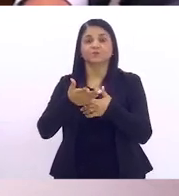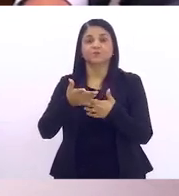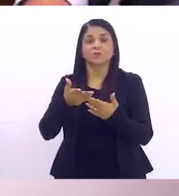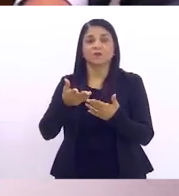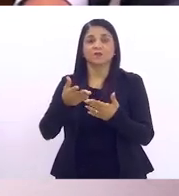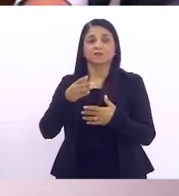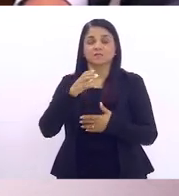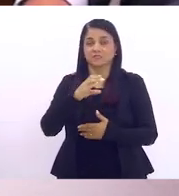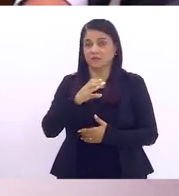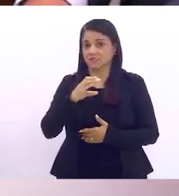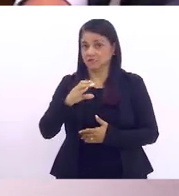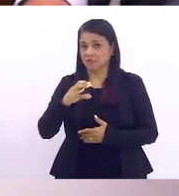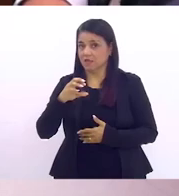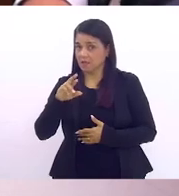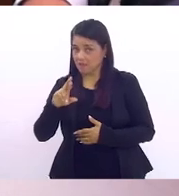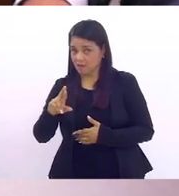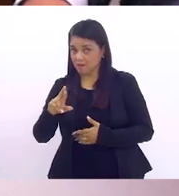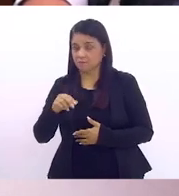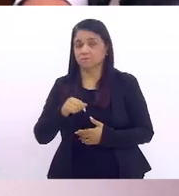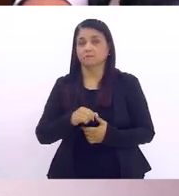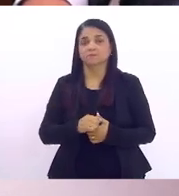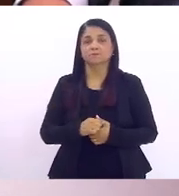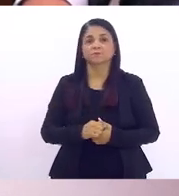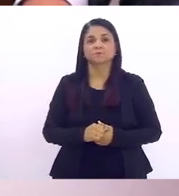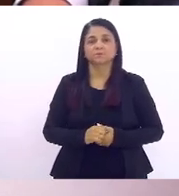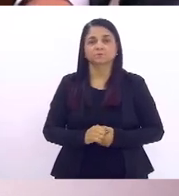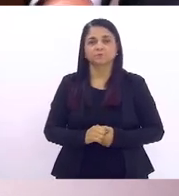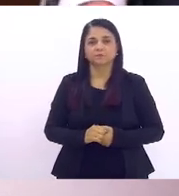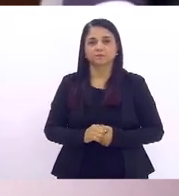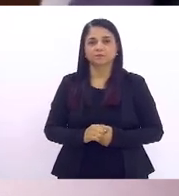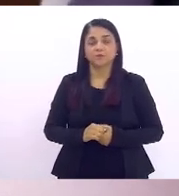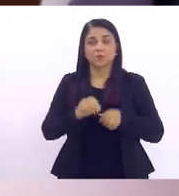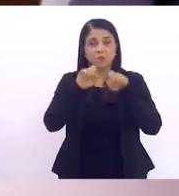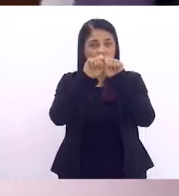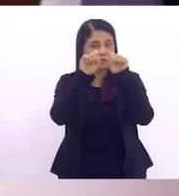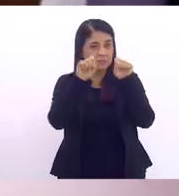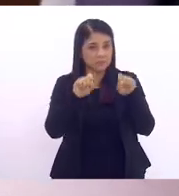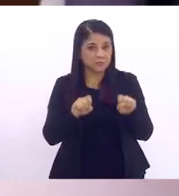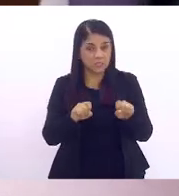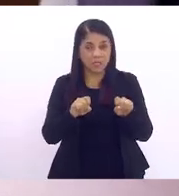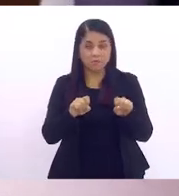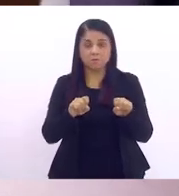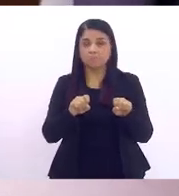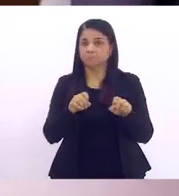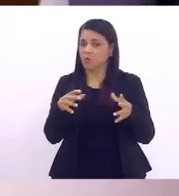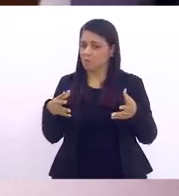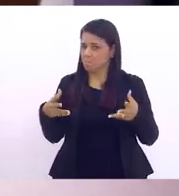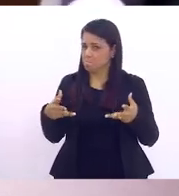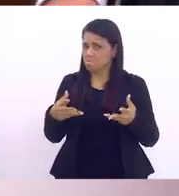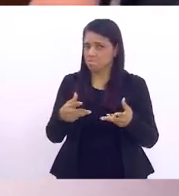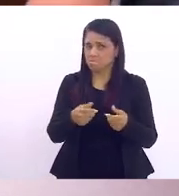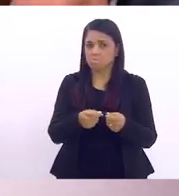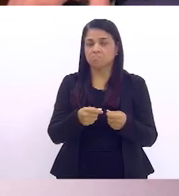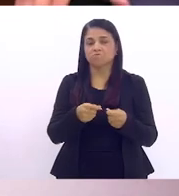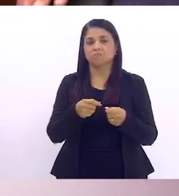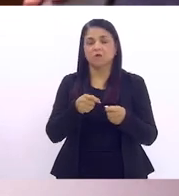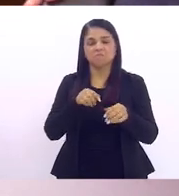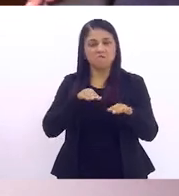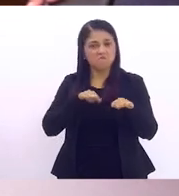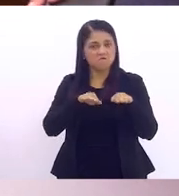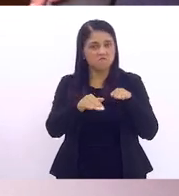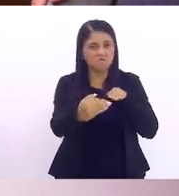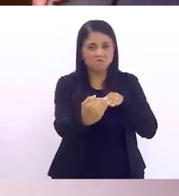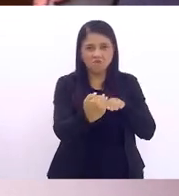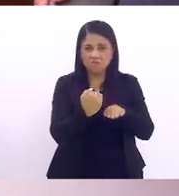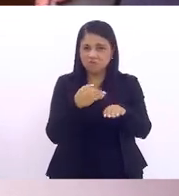da CCR eh o sistema no seu ponto ótimo ele vai tender a um fluxo muito mais